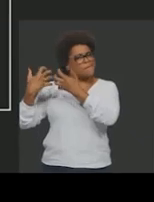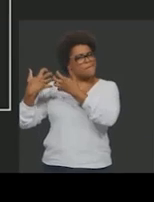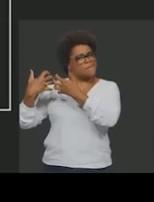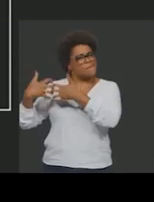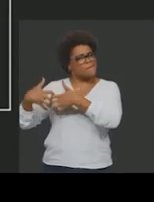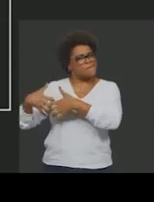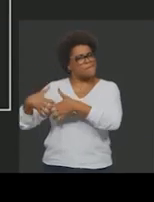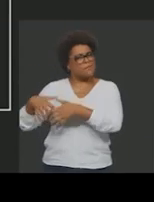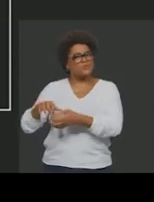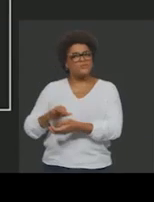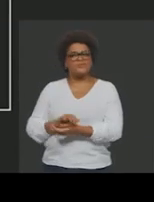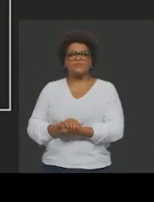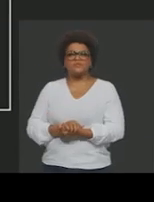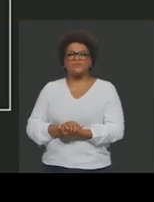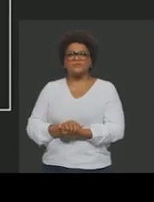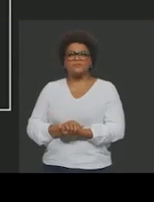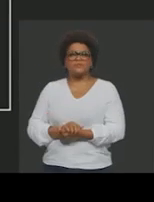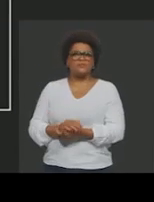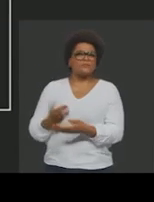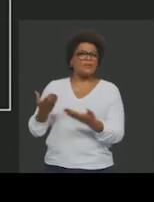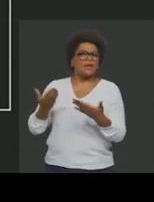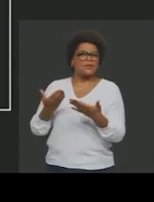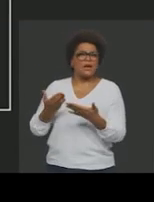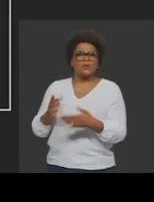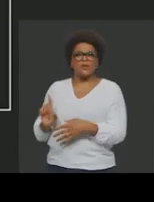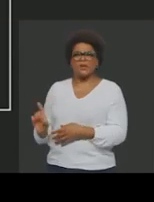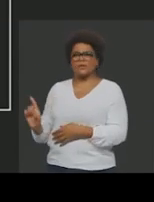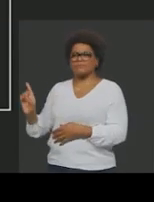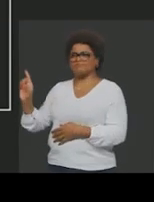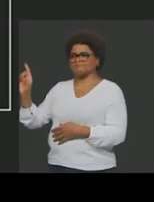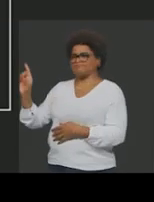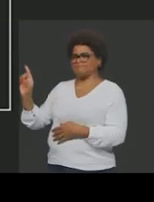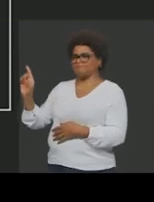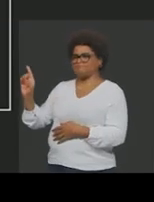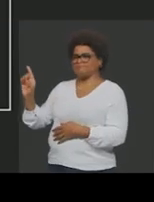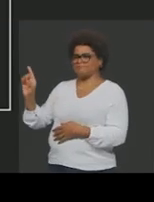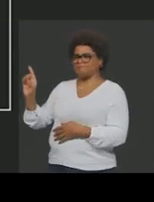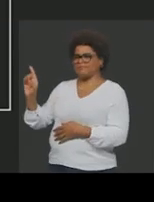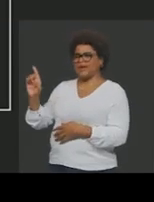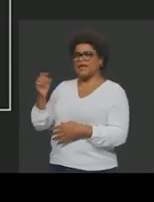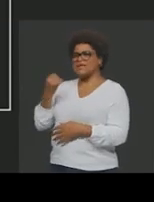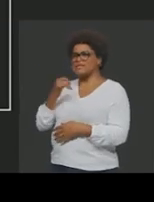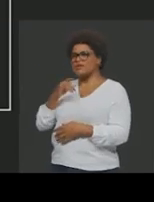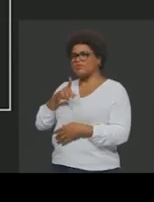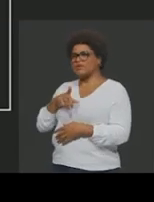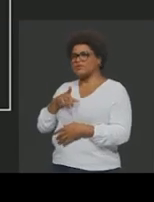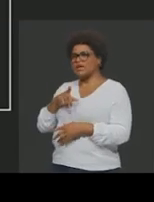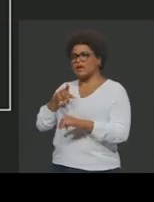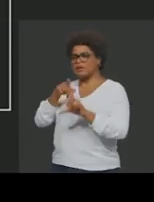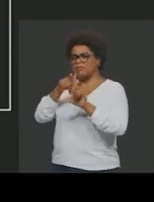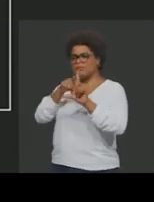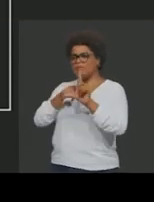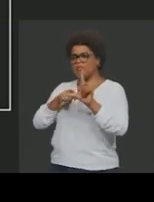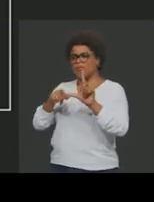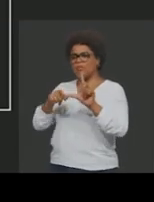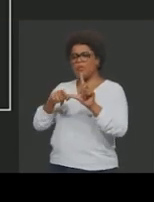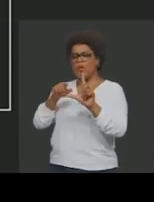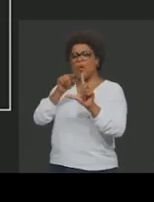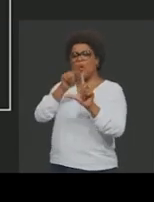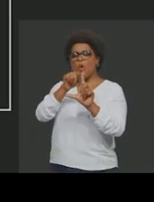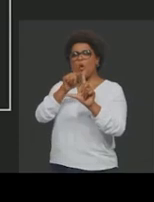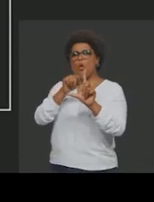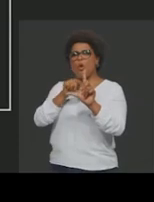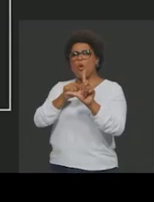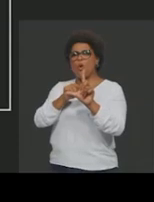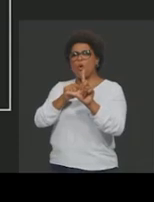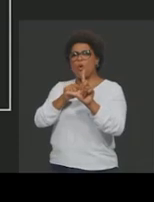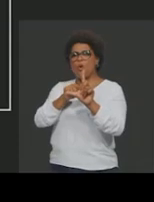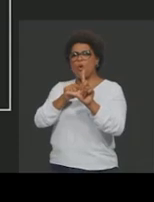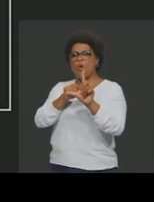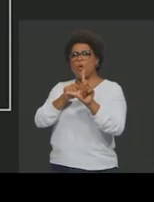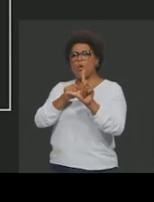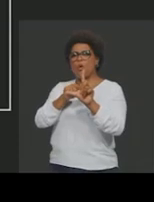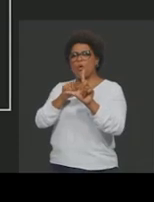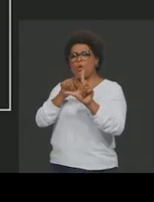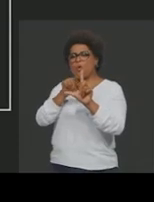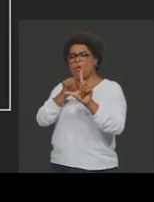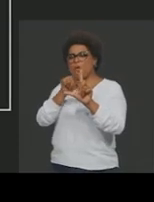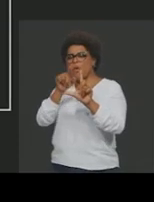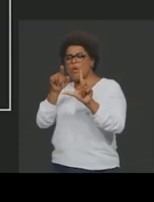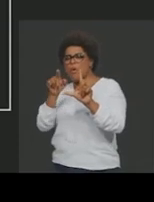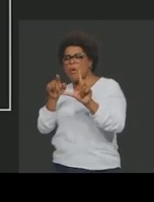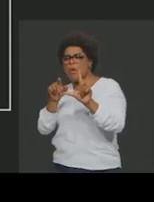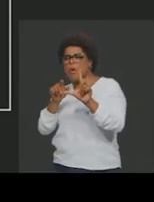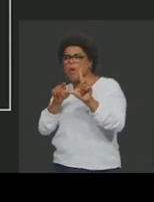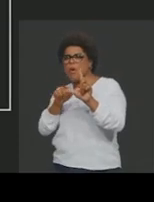pegou um ponto lá do seu domínio, ou seja, um ponto válido e deu 2 resultados, olha só, sobe do ponto até o gráfico, achou o